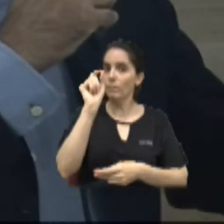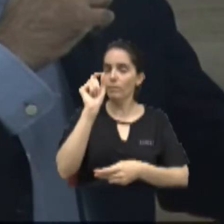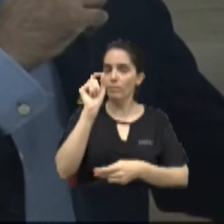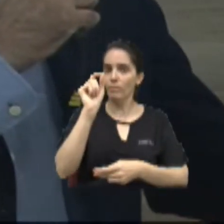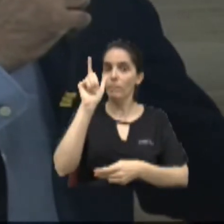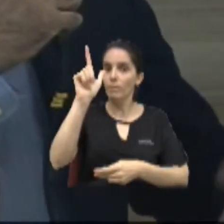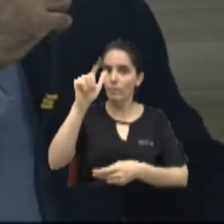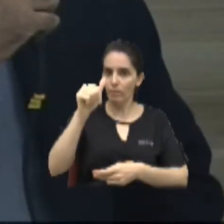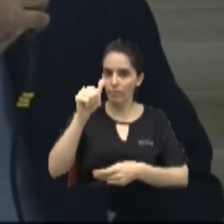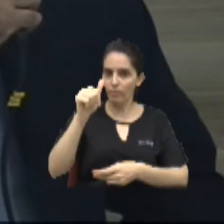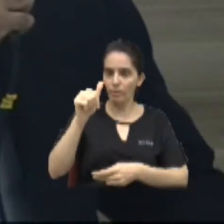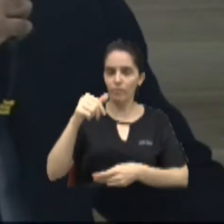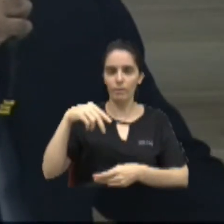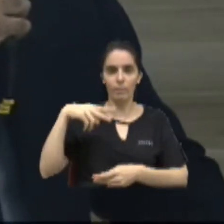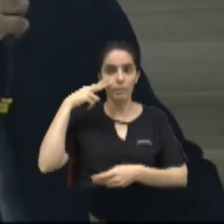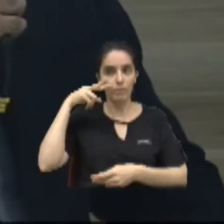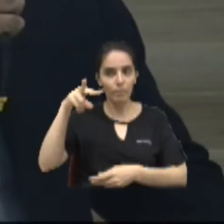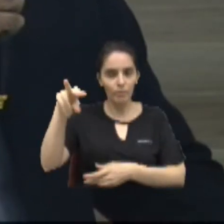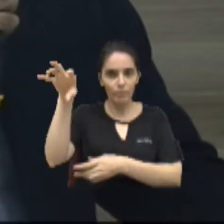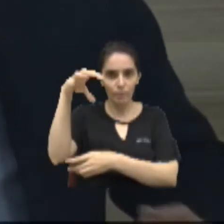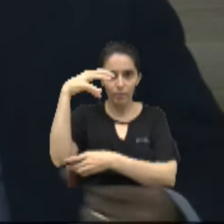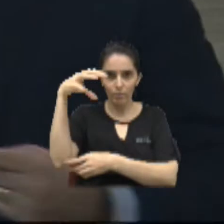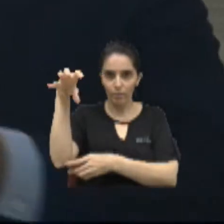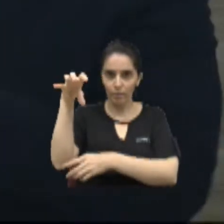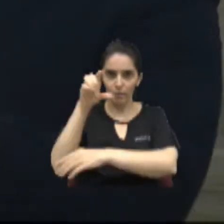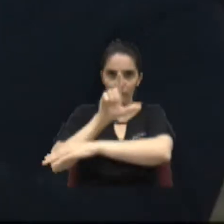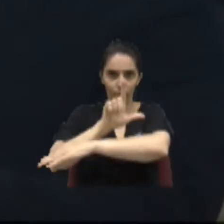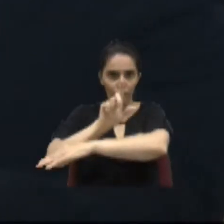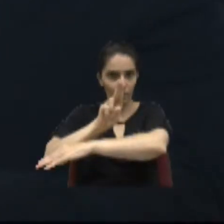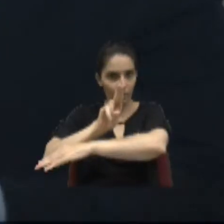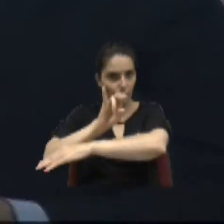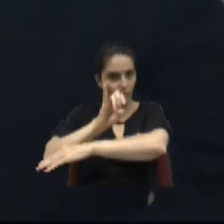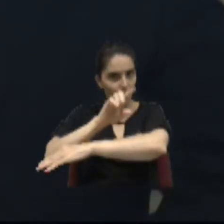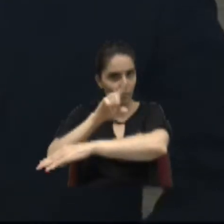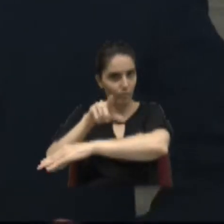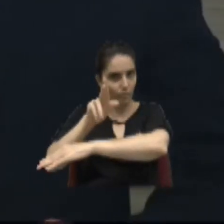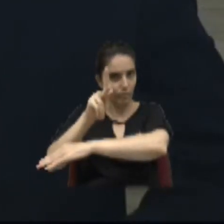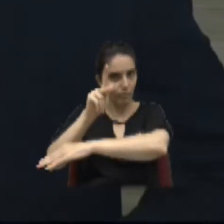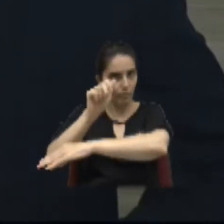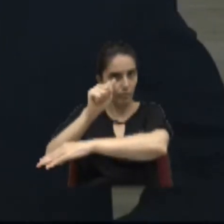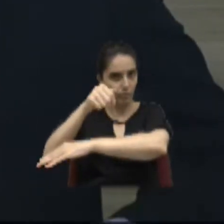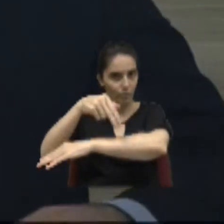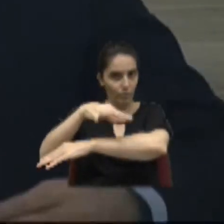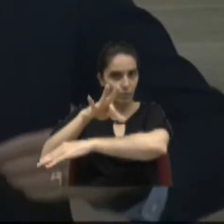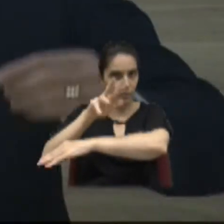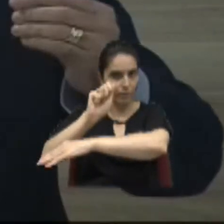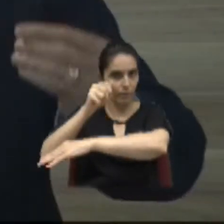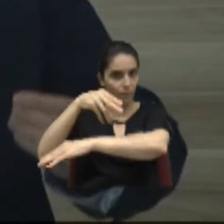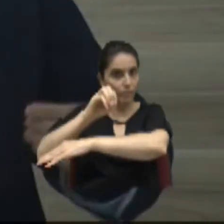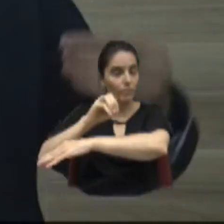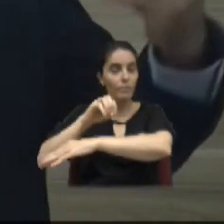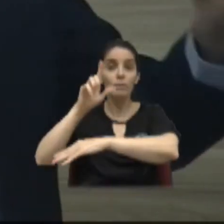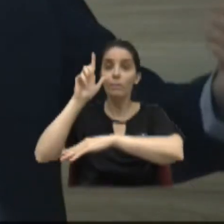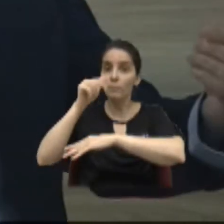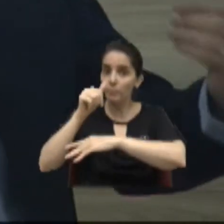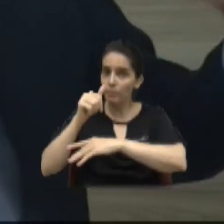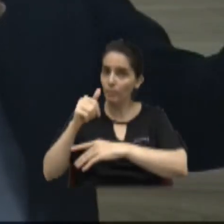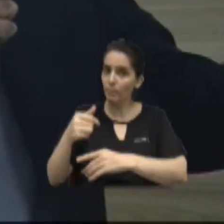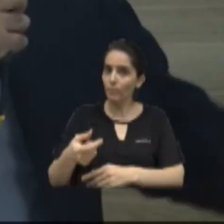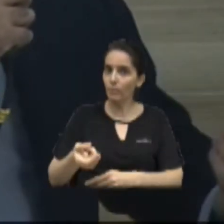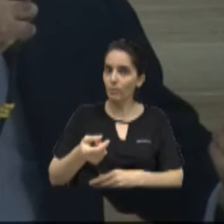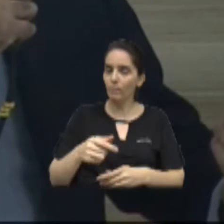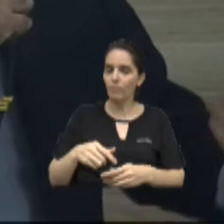após a averiguação desse radar da Luiz Pântano e nos demais radares que tiveram multa, que a gente tem um olhar